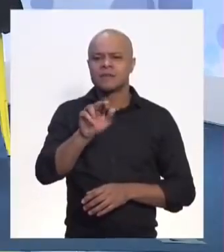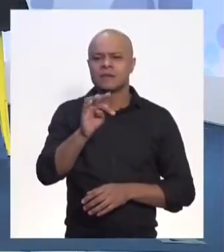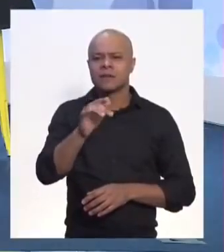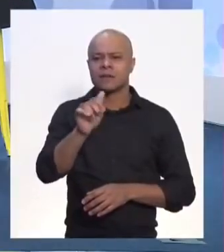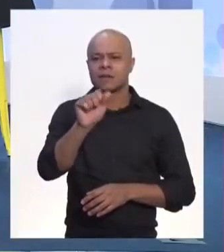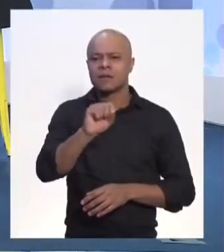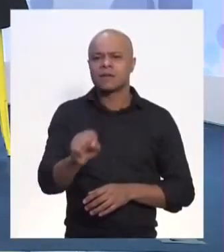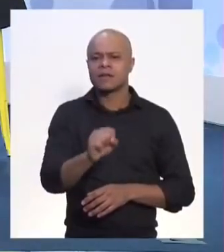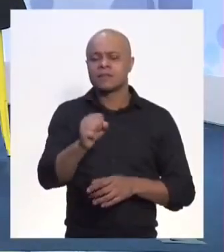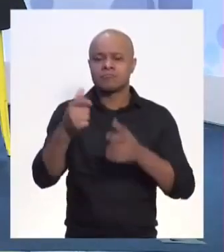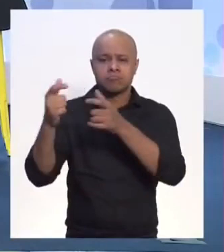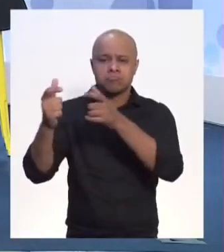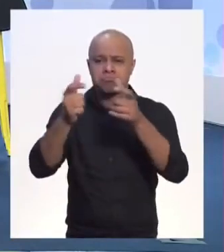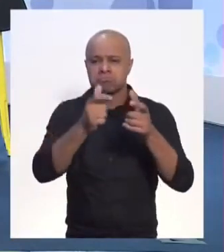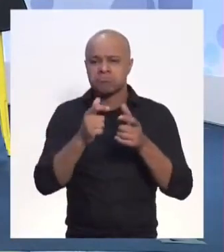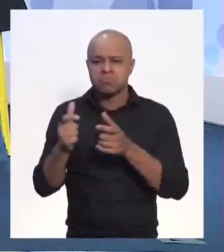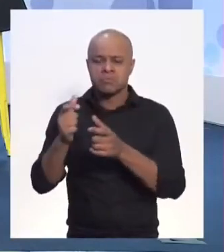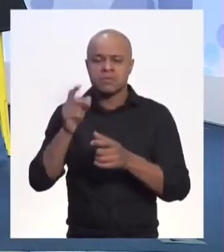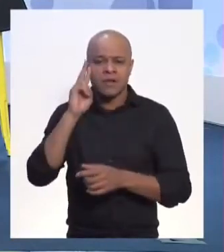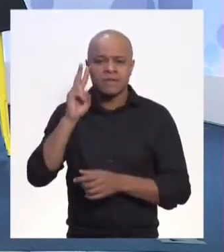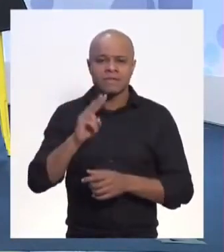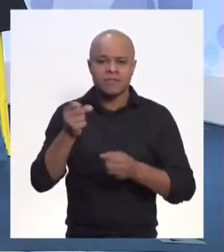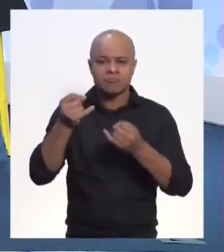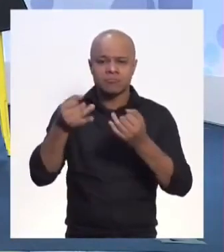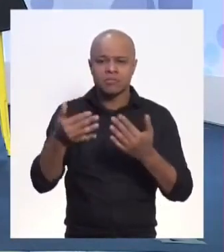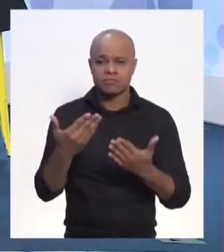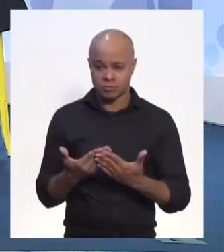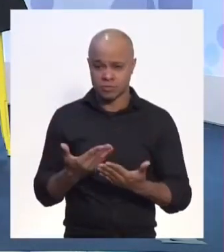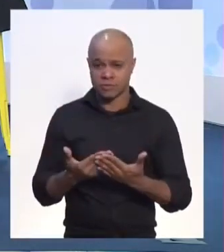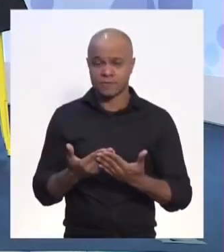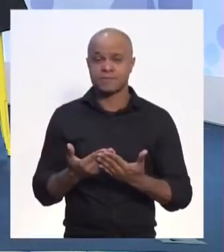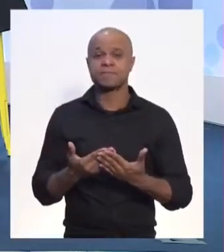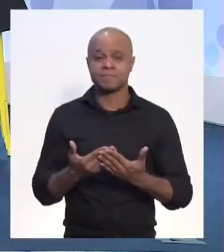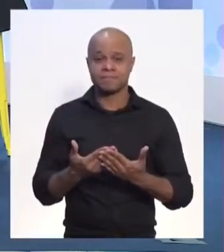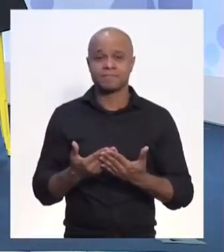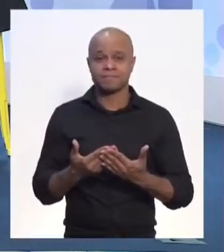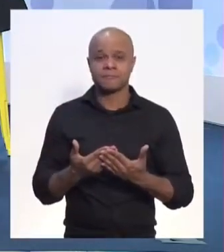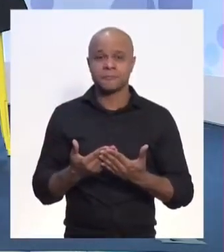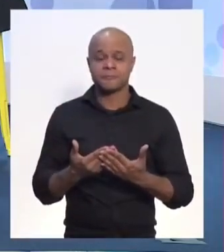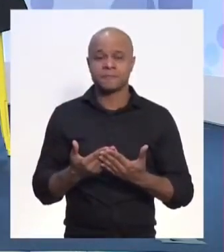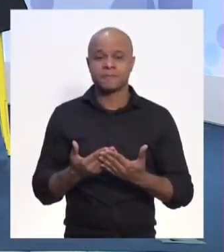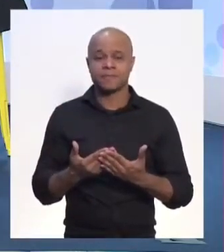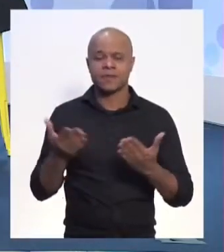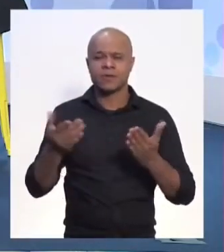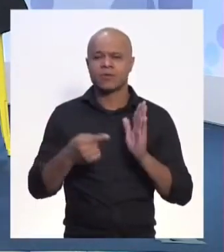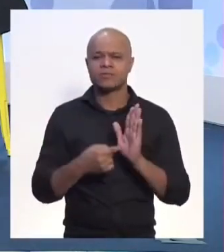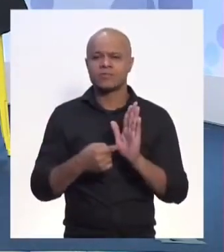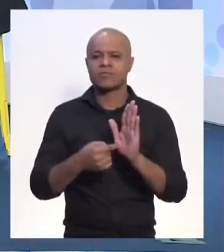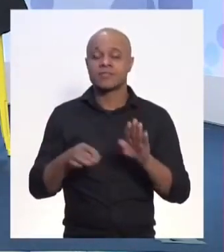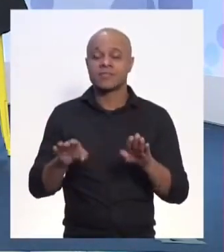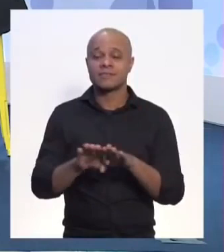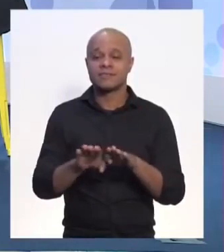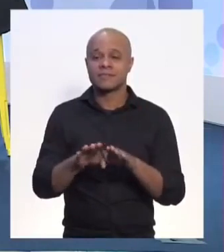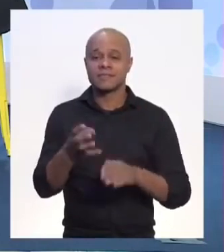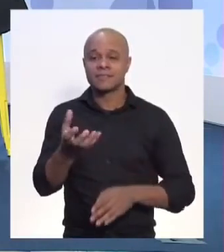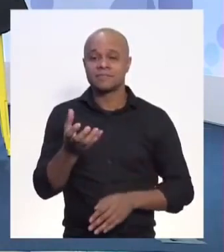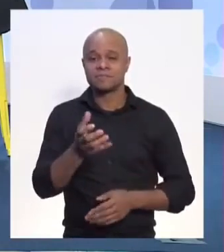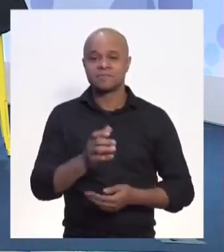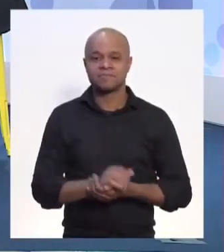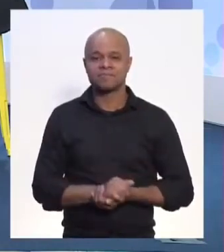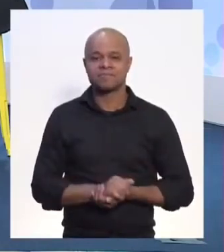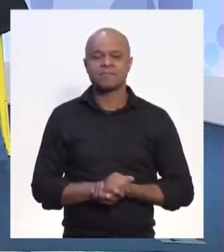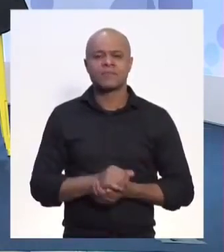de localização. A gente falou tanto na aula de hoje sobre isso, tá? Então aqui, ó, eu vou mostrar para vocês só